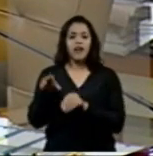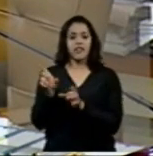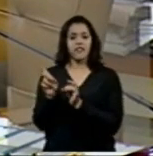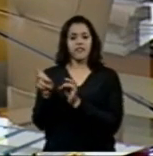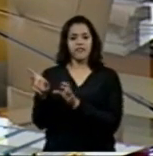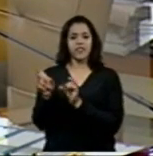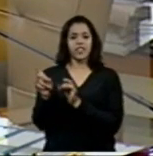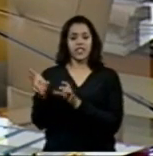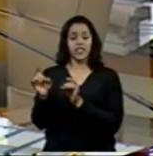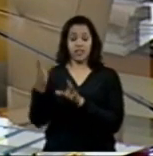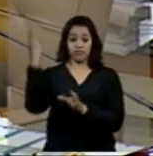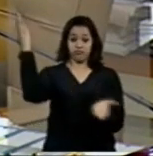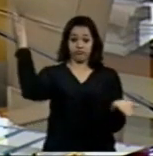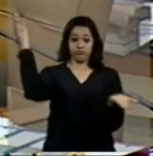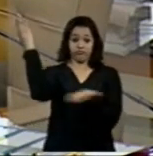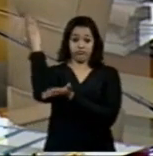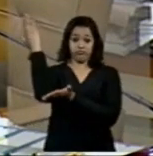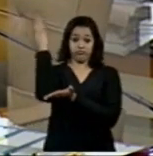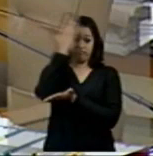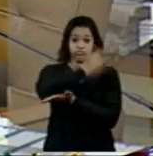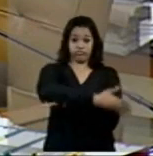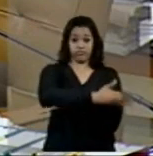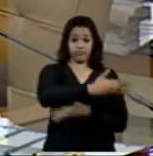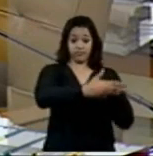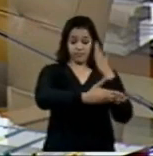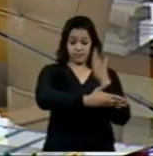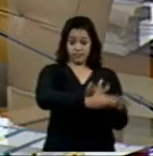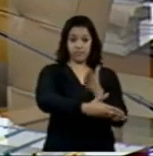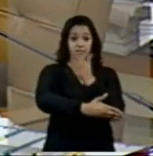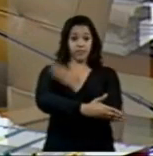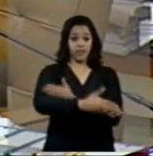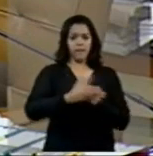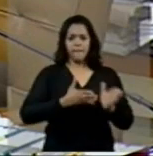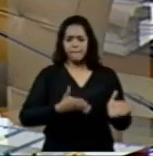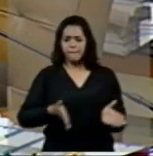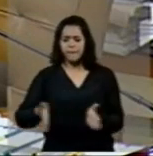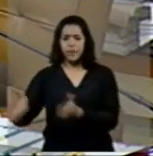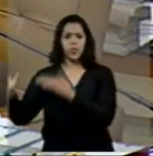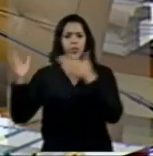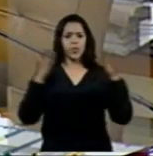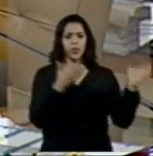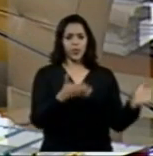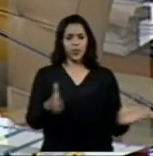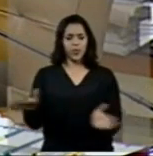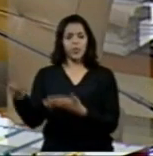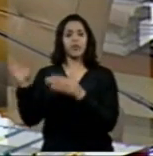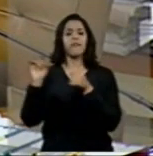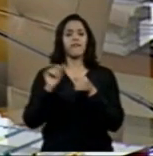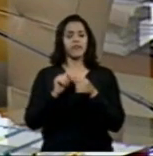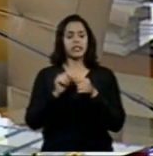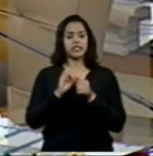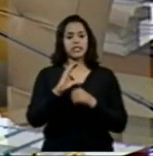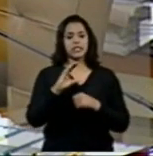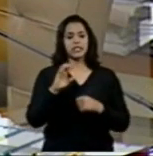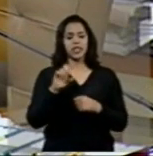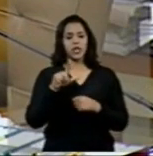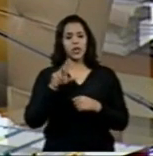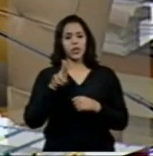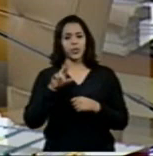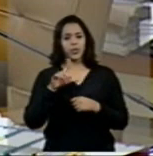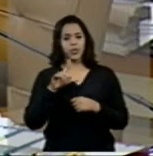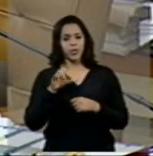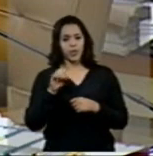de toras de madeira apropriadas à fabricação de celulose e